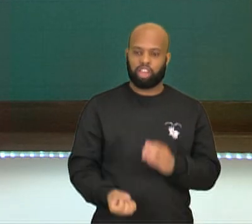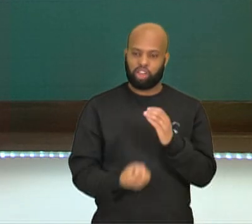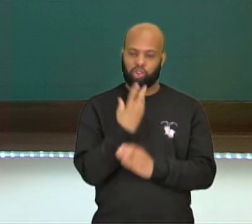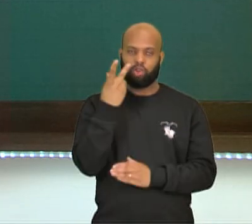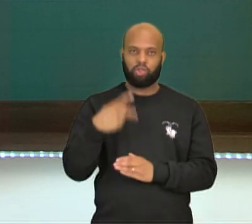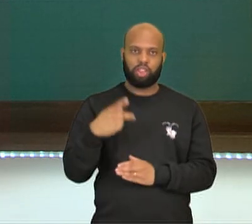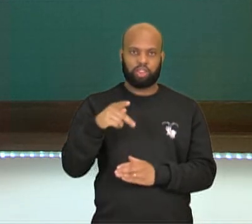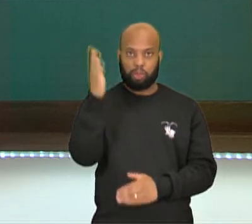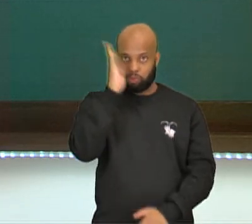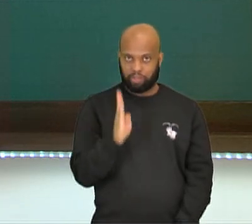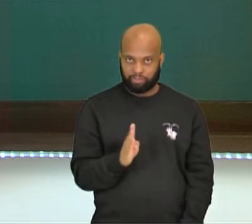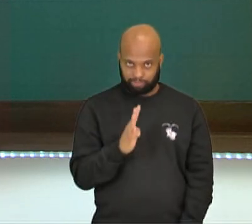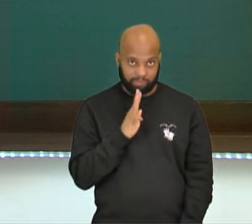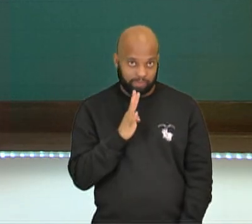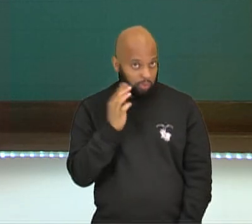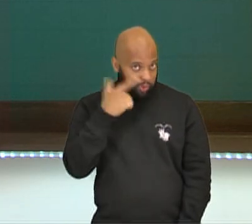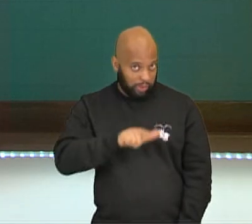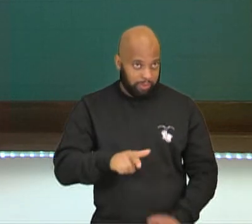no nosso país.